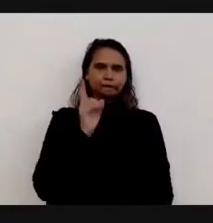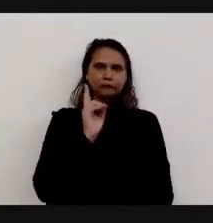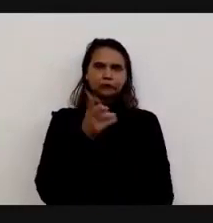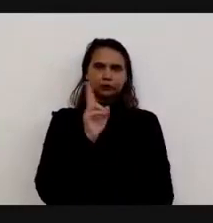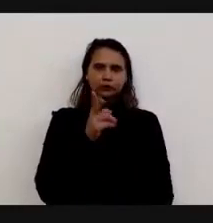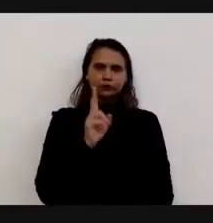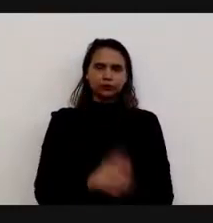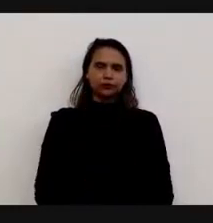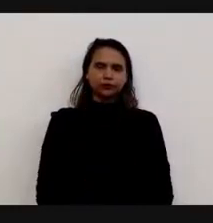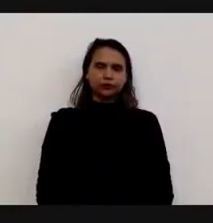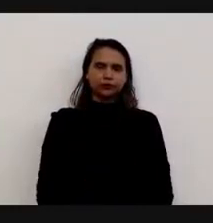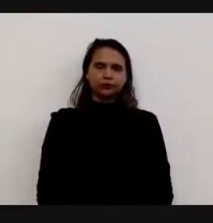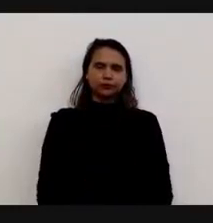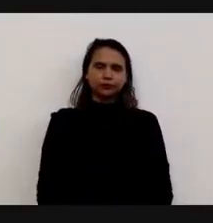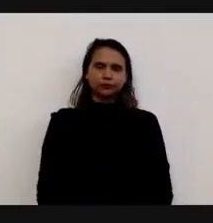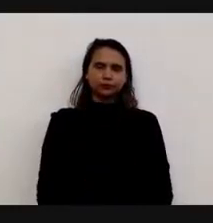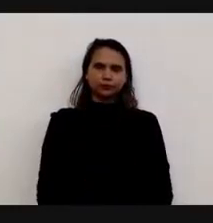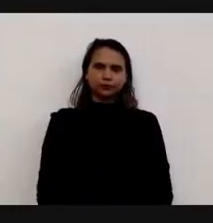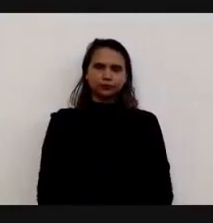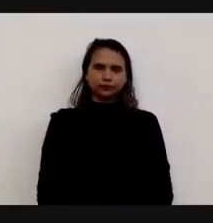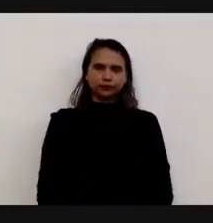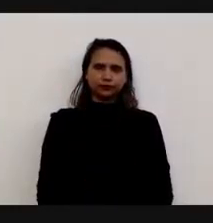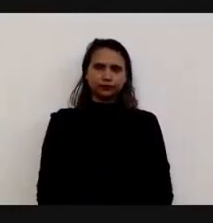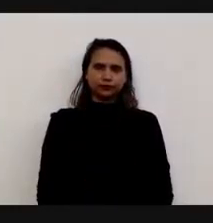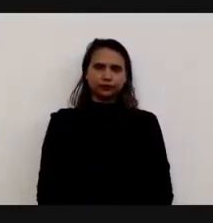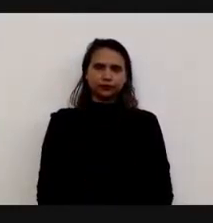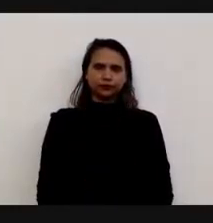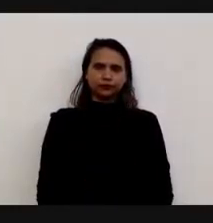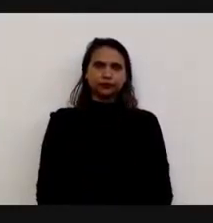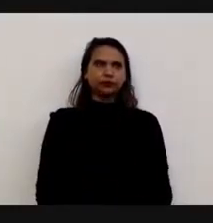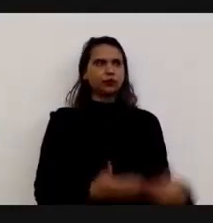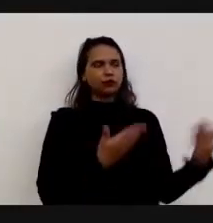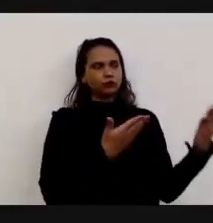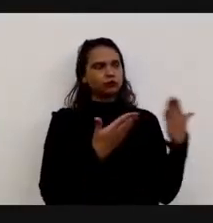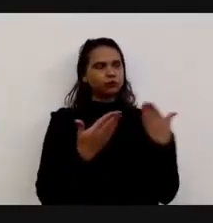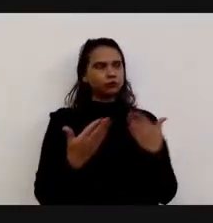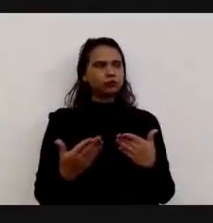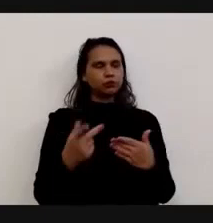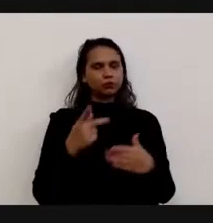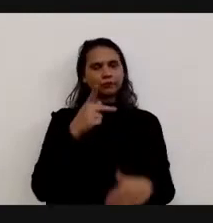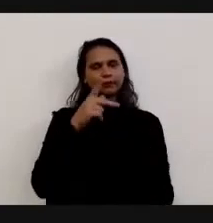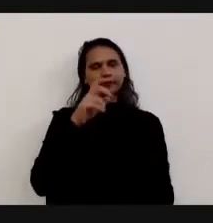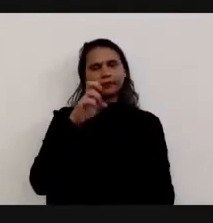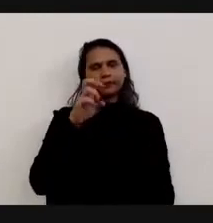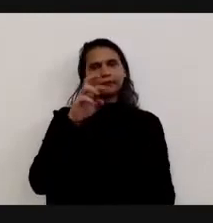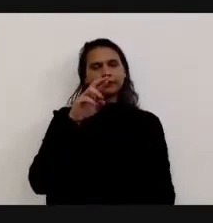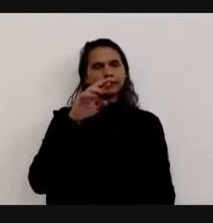sequência e vou convidar aqui o Péricles